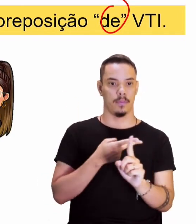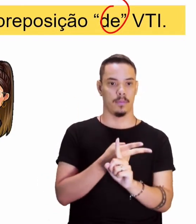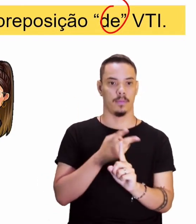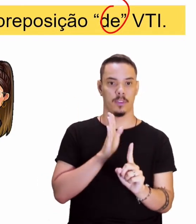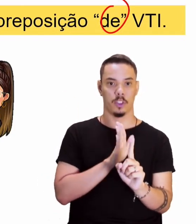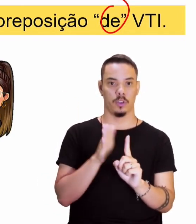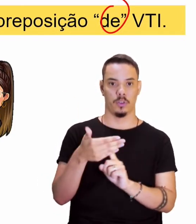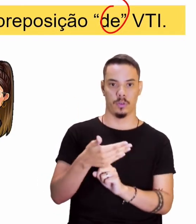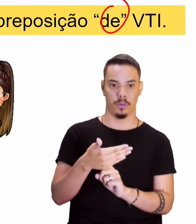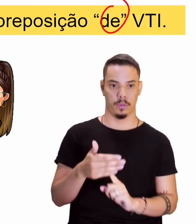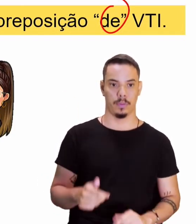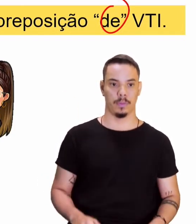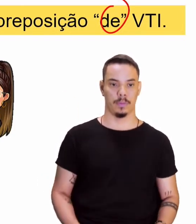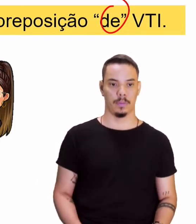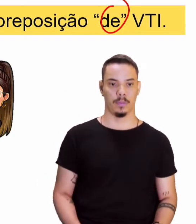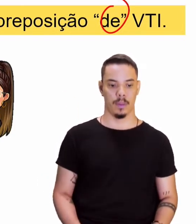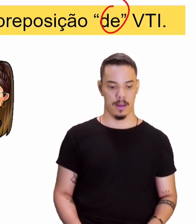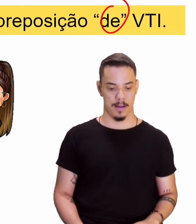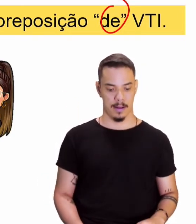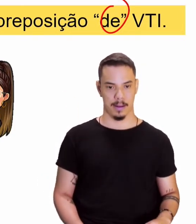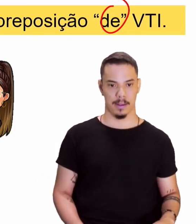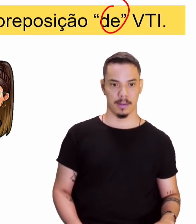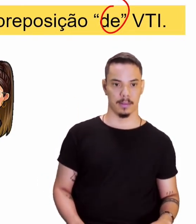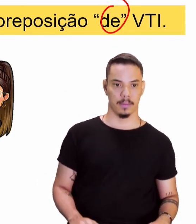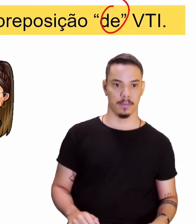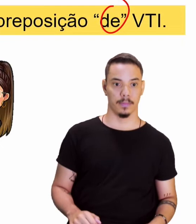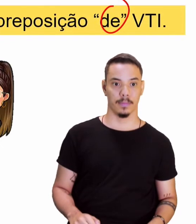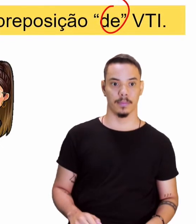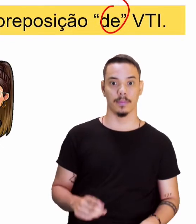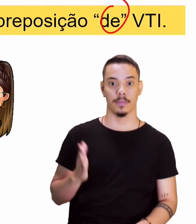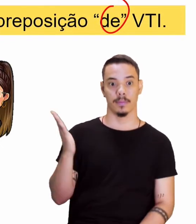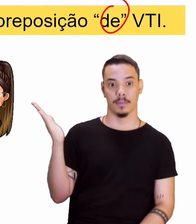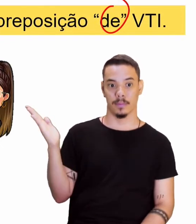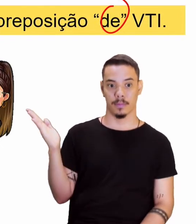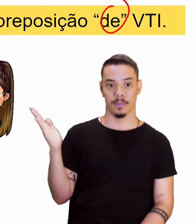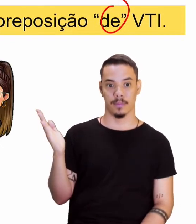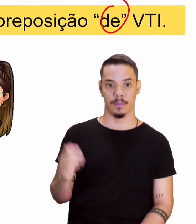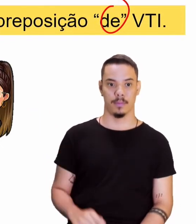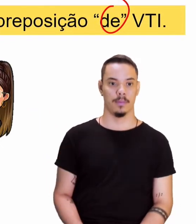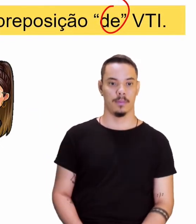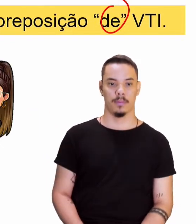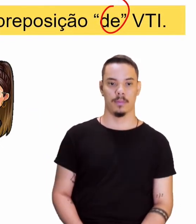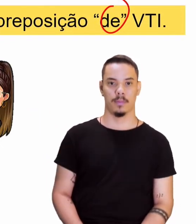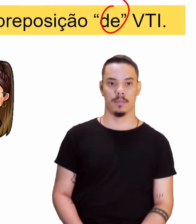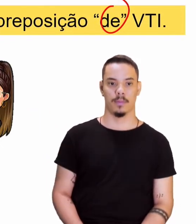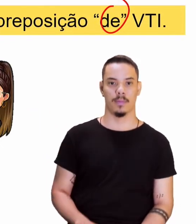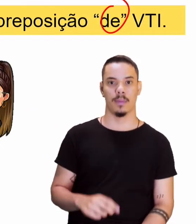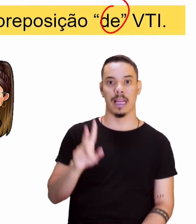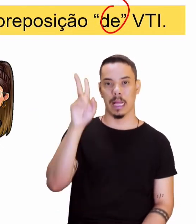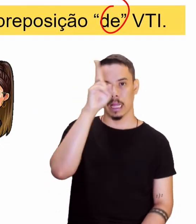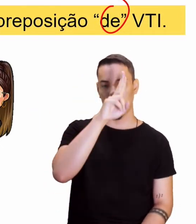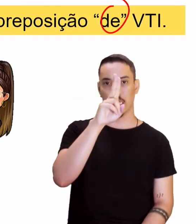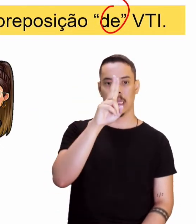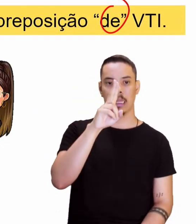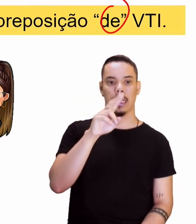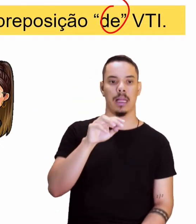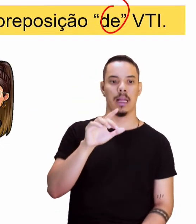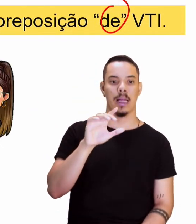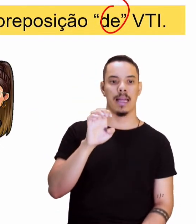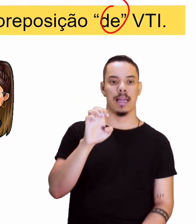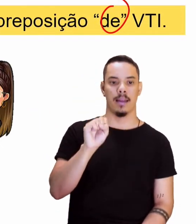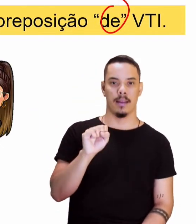indireto. Ó, lembrei-me, ou melhor, lembrei-me, ó, aqui o pronome.